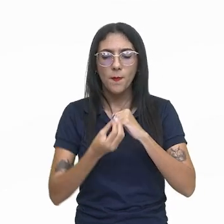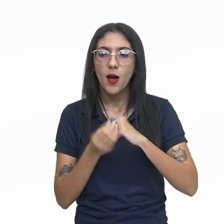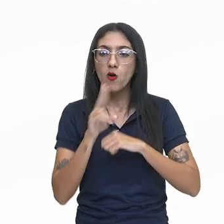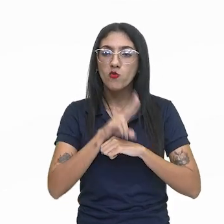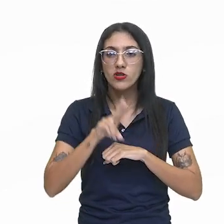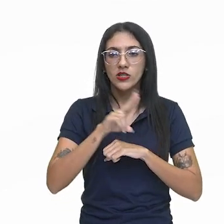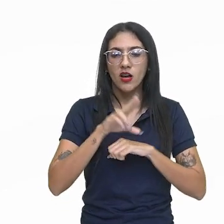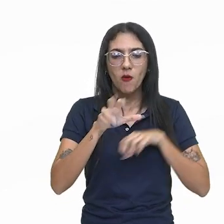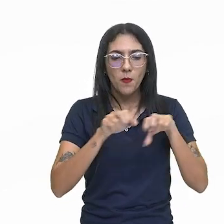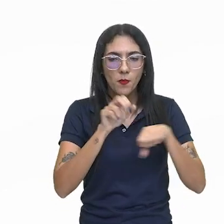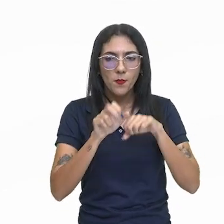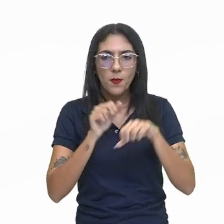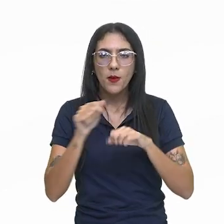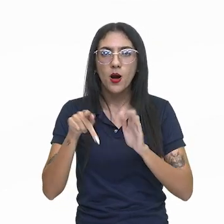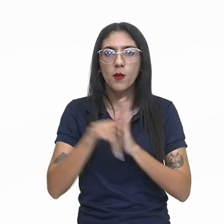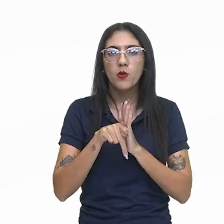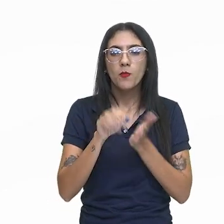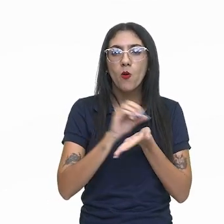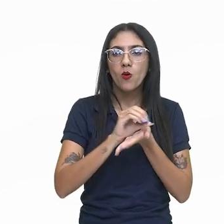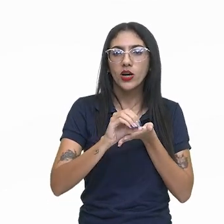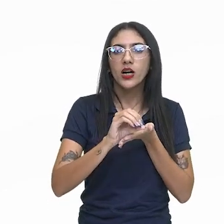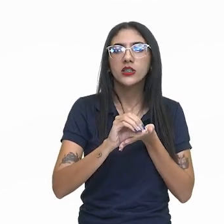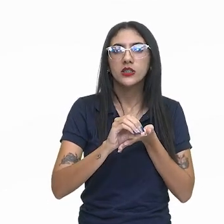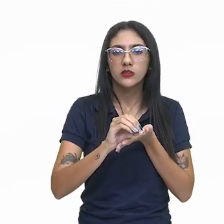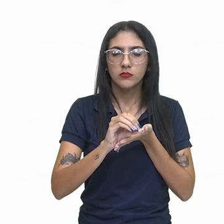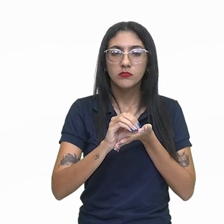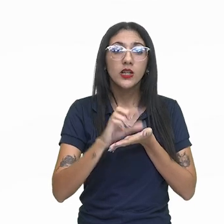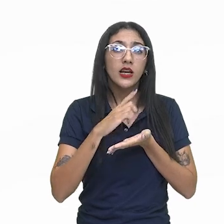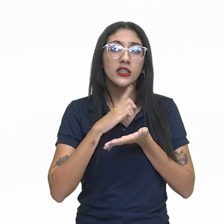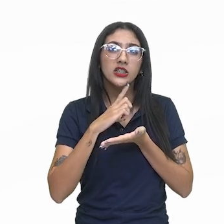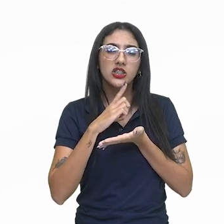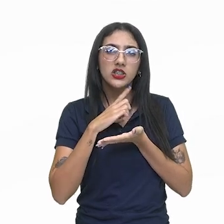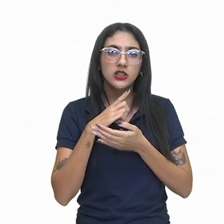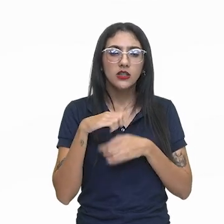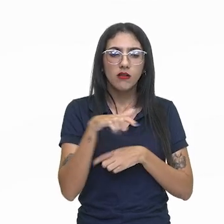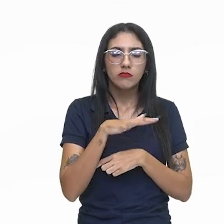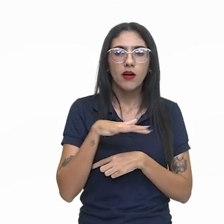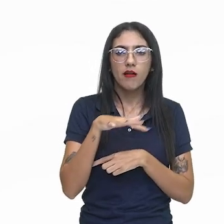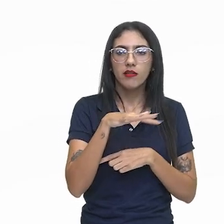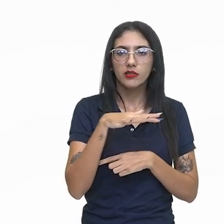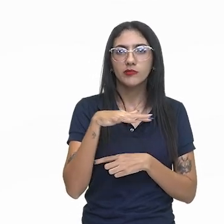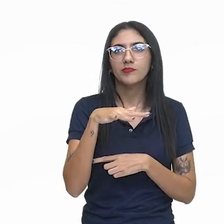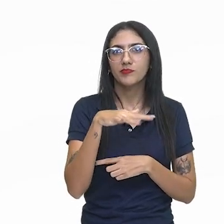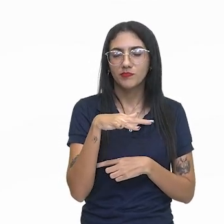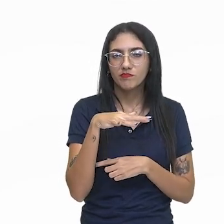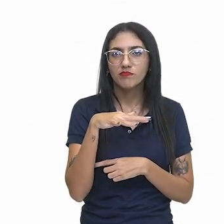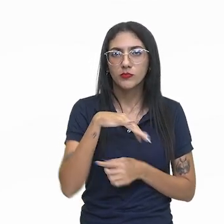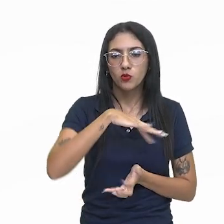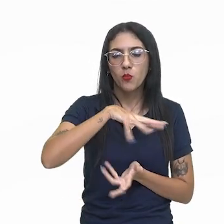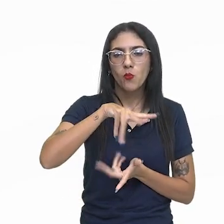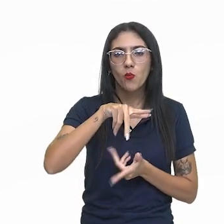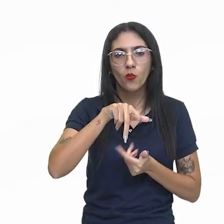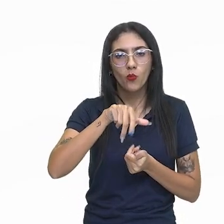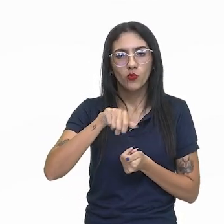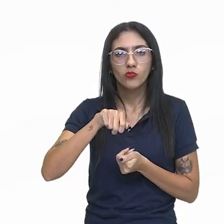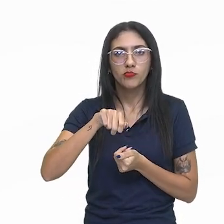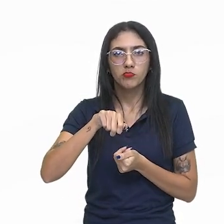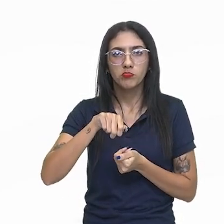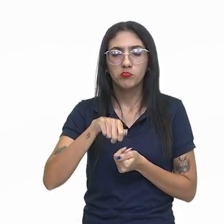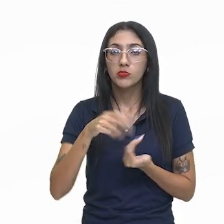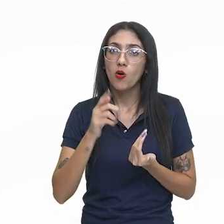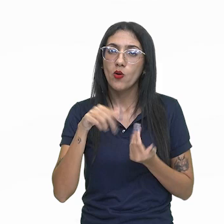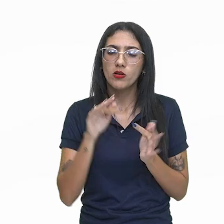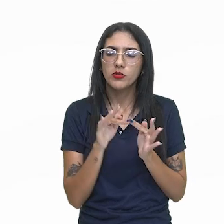orgânica que já estava disponível naquela sopa, né, naquela sopa primitiva, de forma muito mais